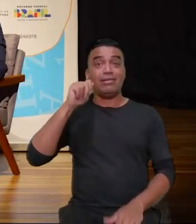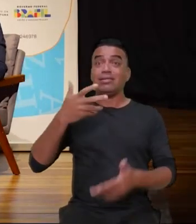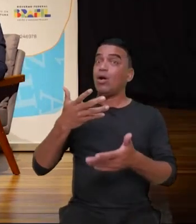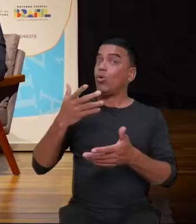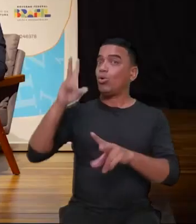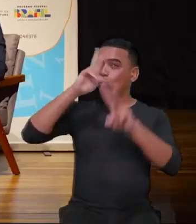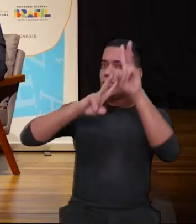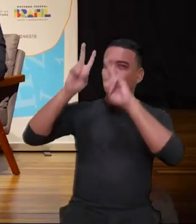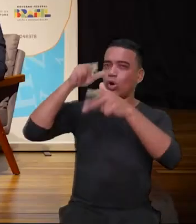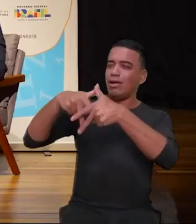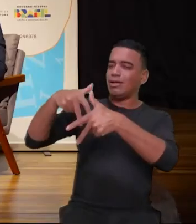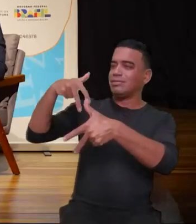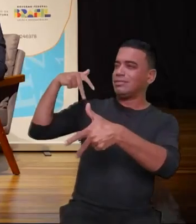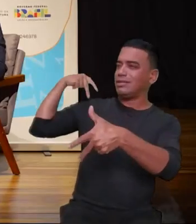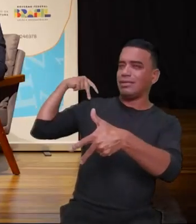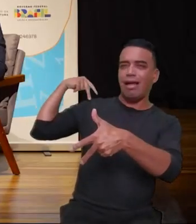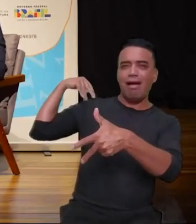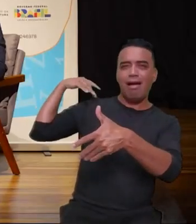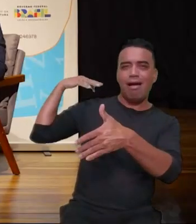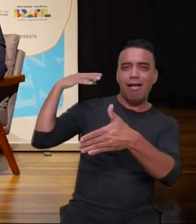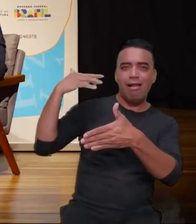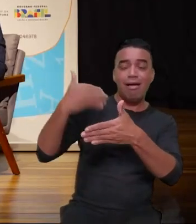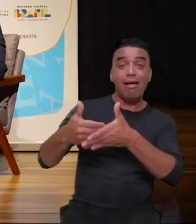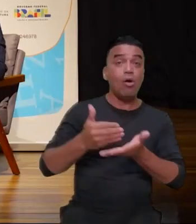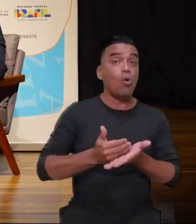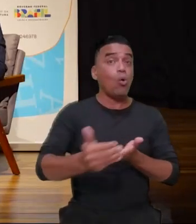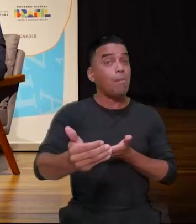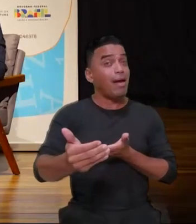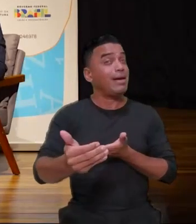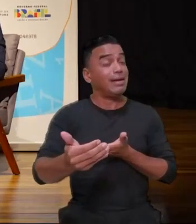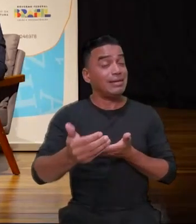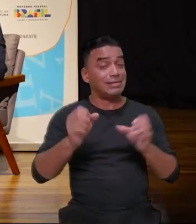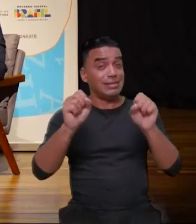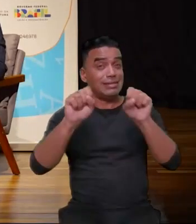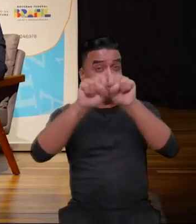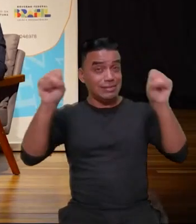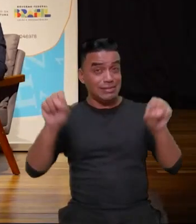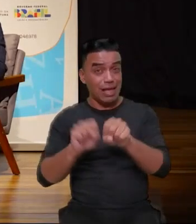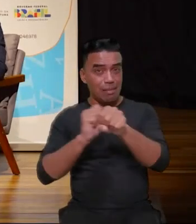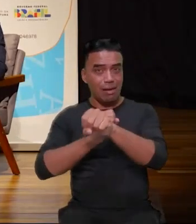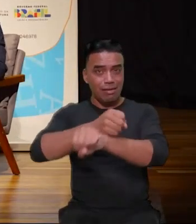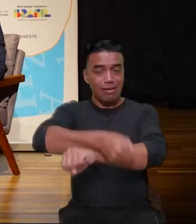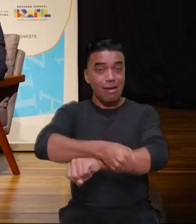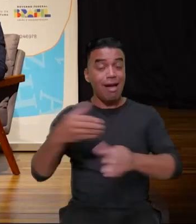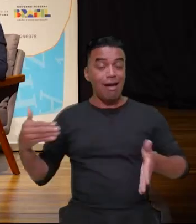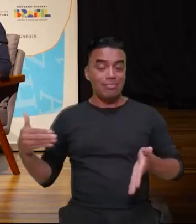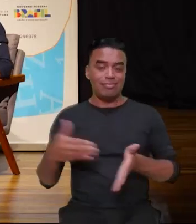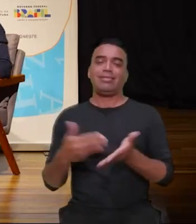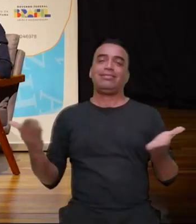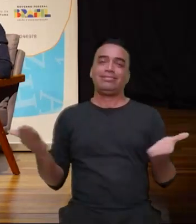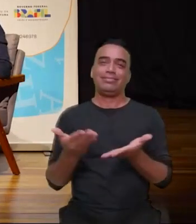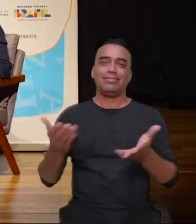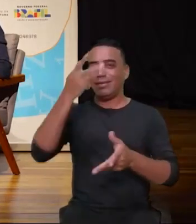coletiva. Uma história coletiva que começa desde a escravização até os dias de